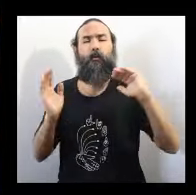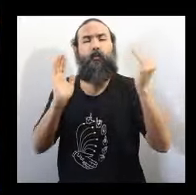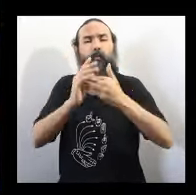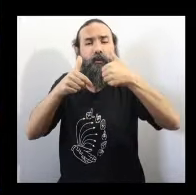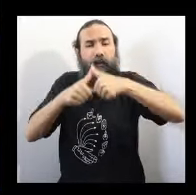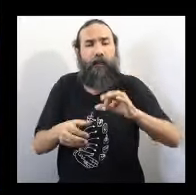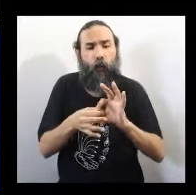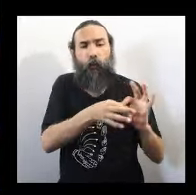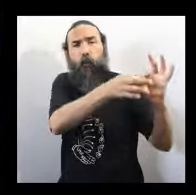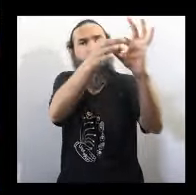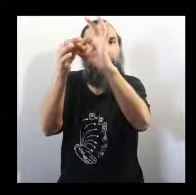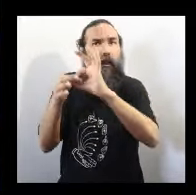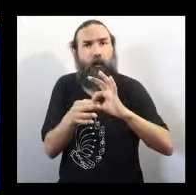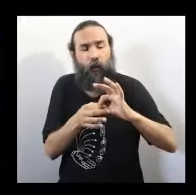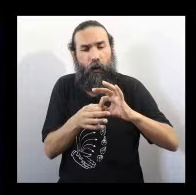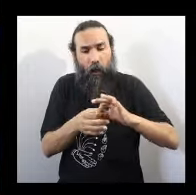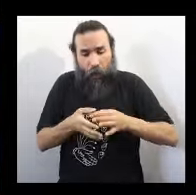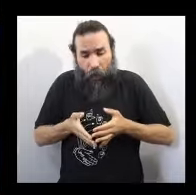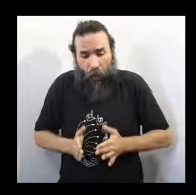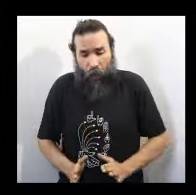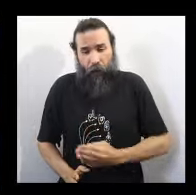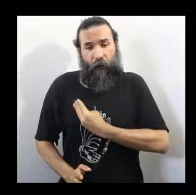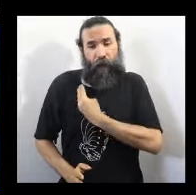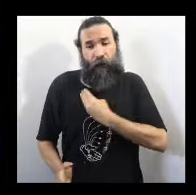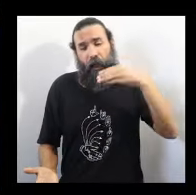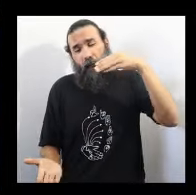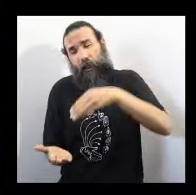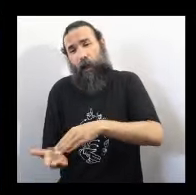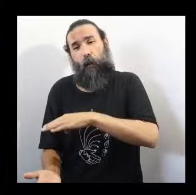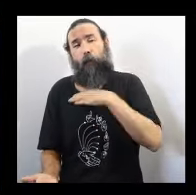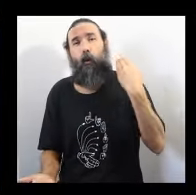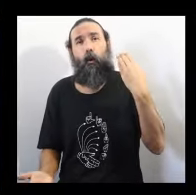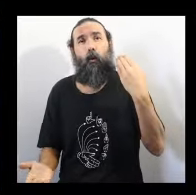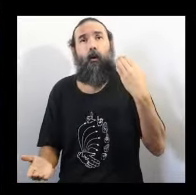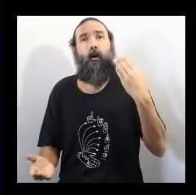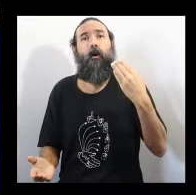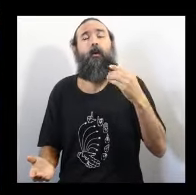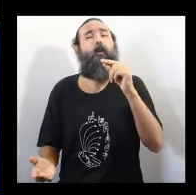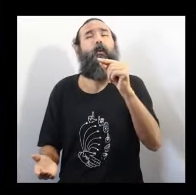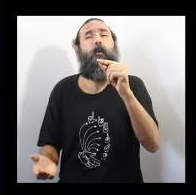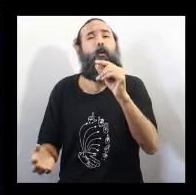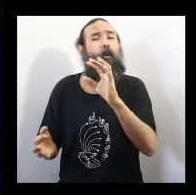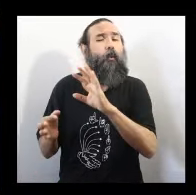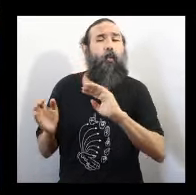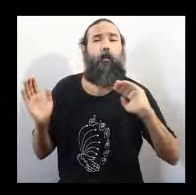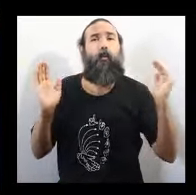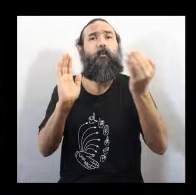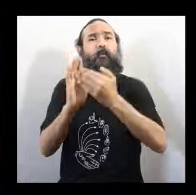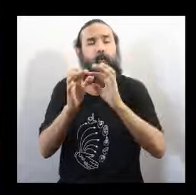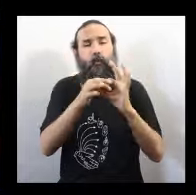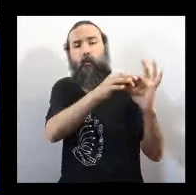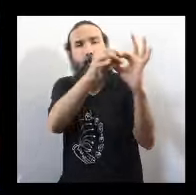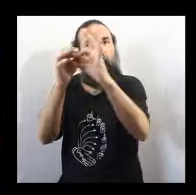olá tudo entrelaçado da vida até o morrer dependendo do que existe durante o nosso dever